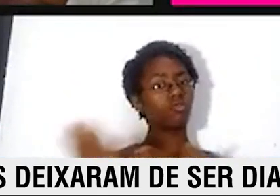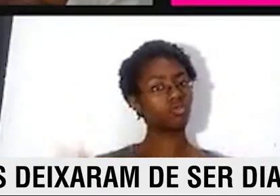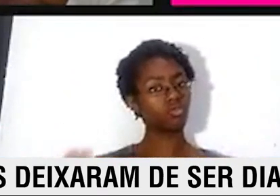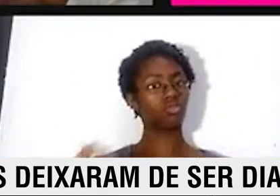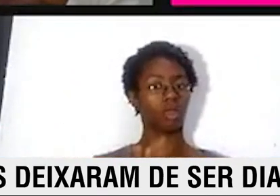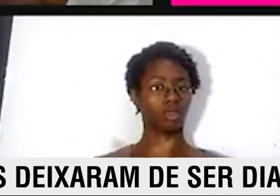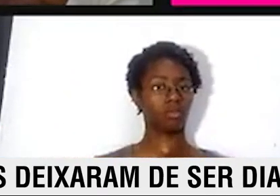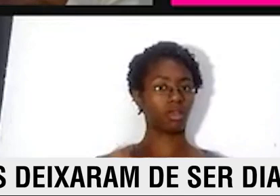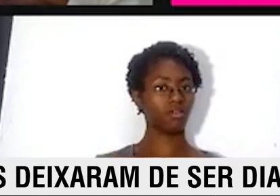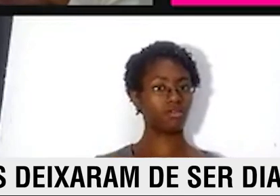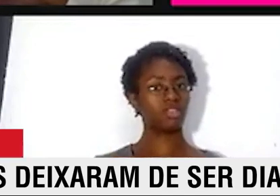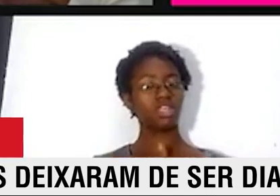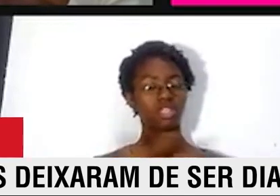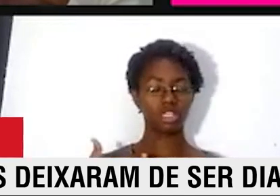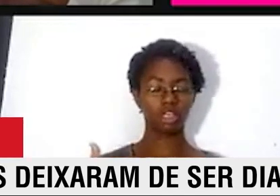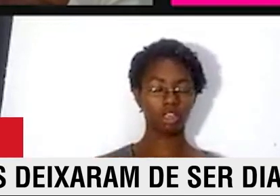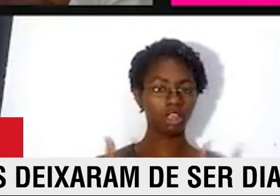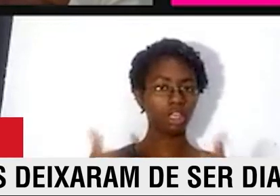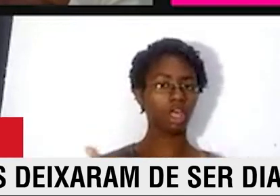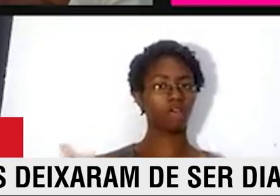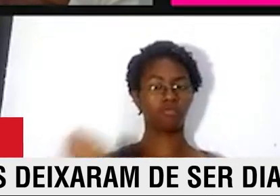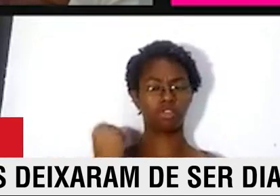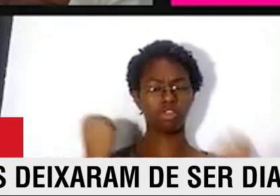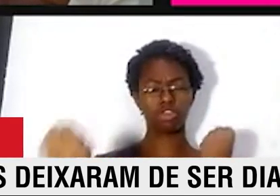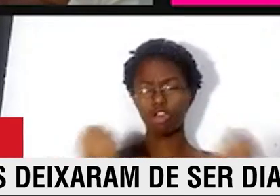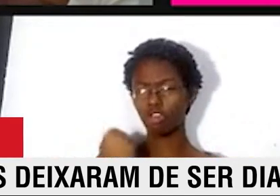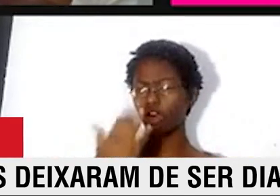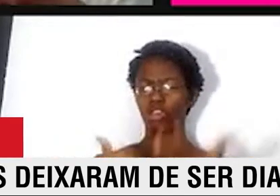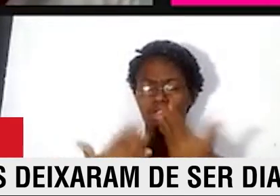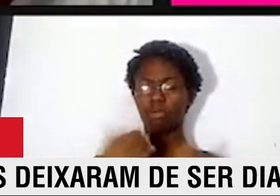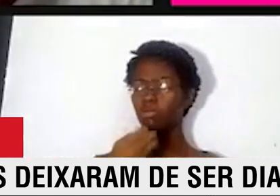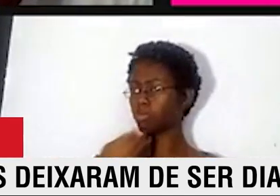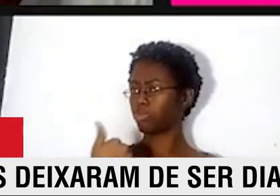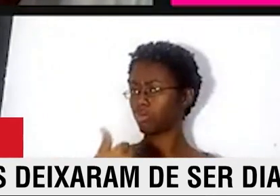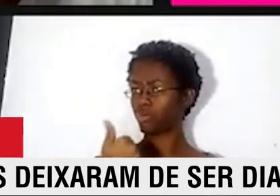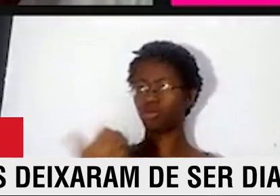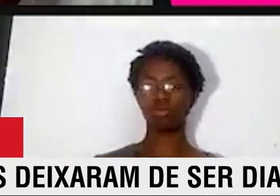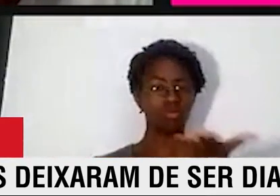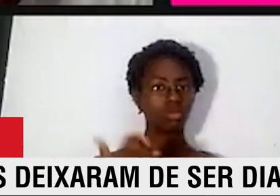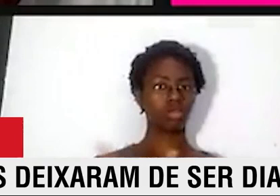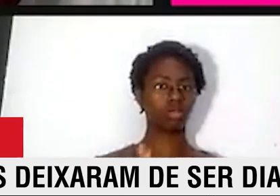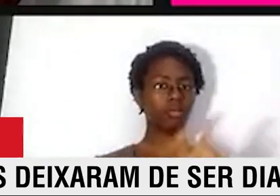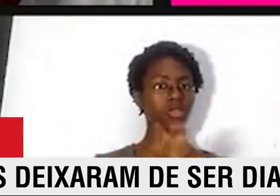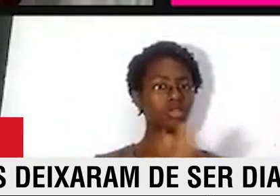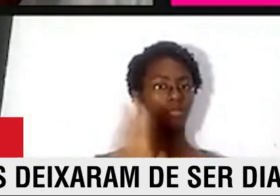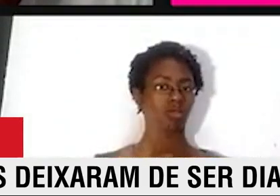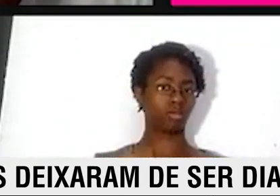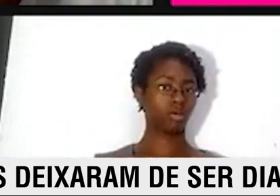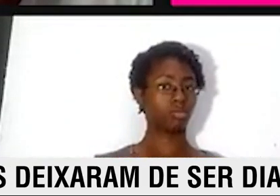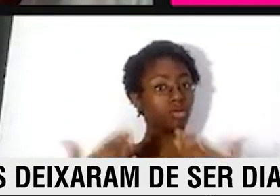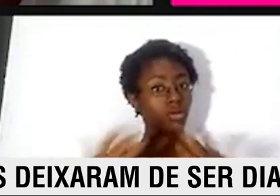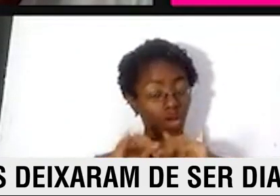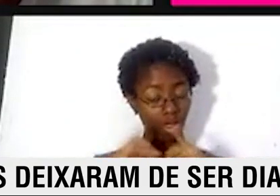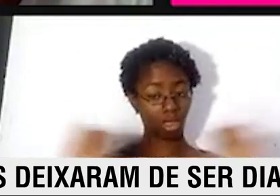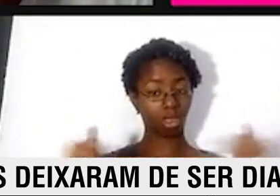mais saudável exercício físico boa alimentação e o cuidado ao exame então nos recado nesse